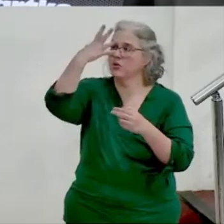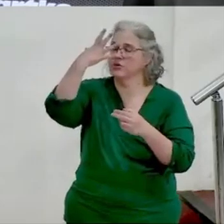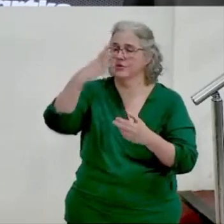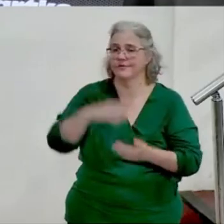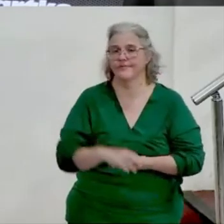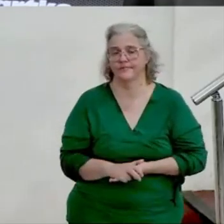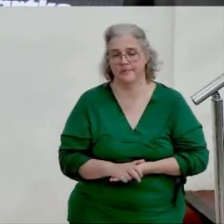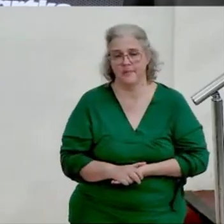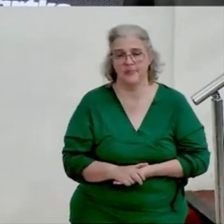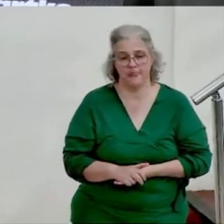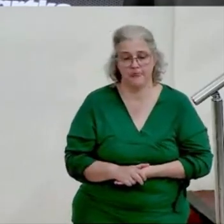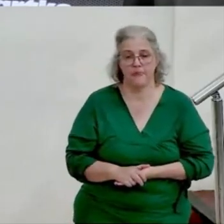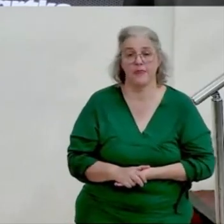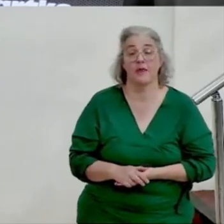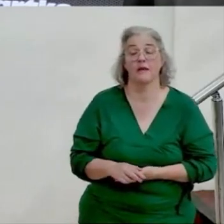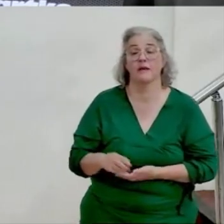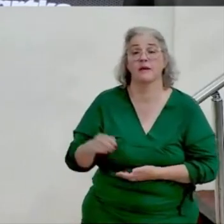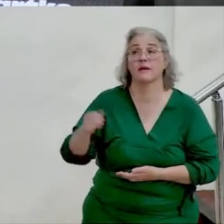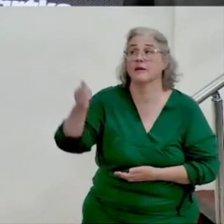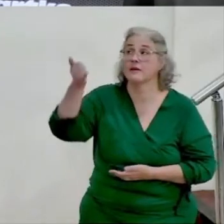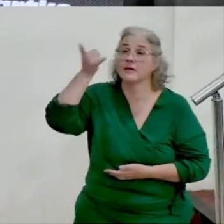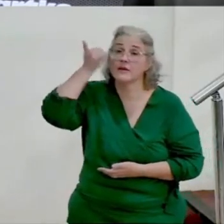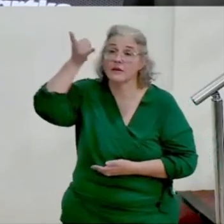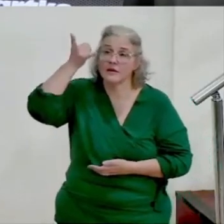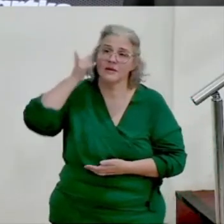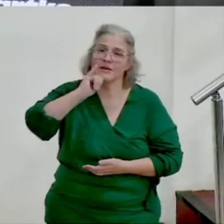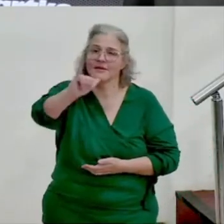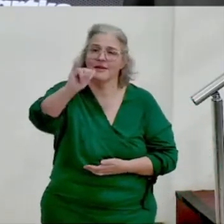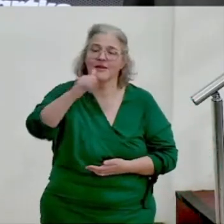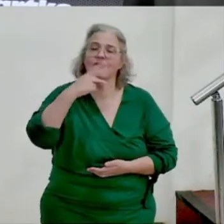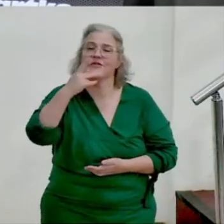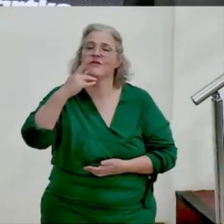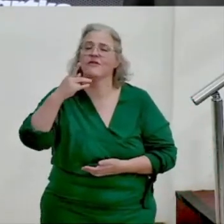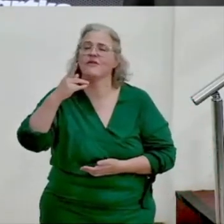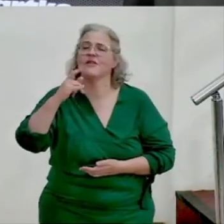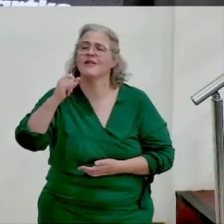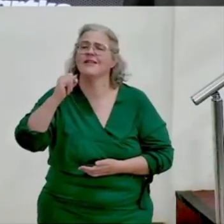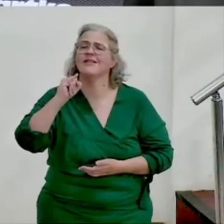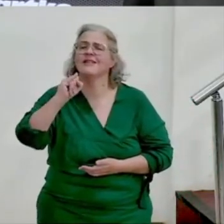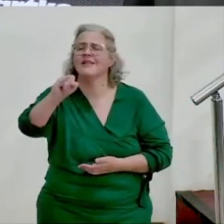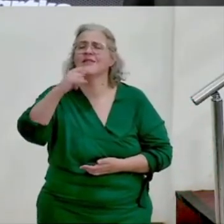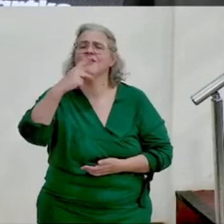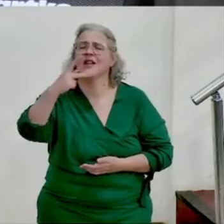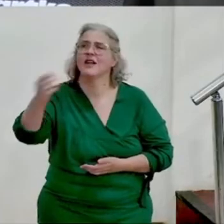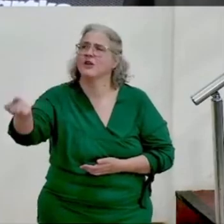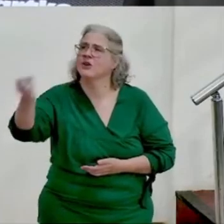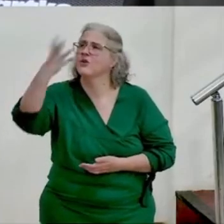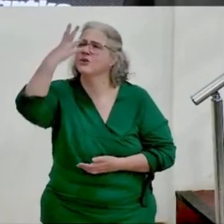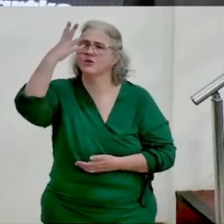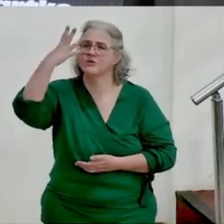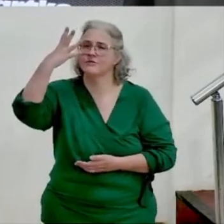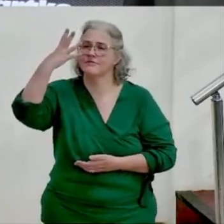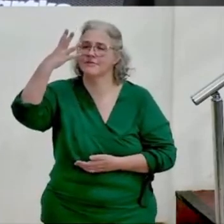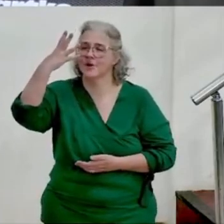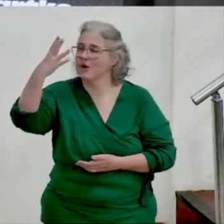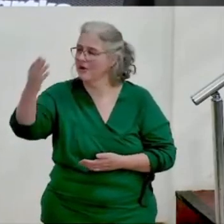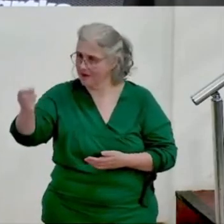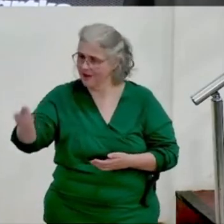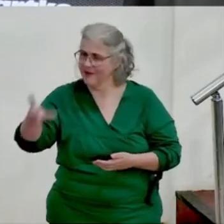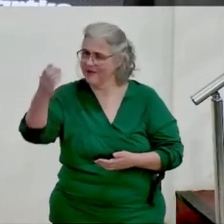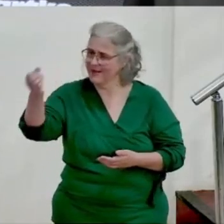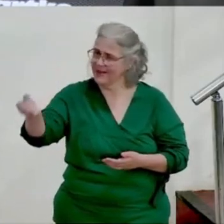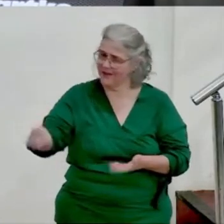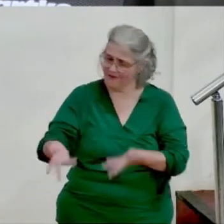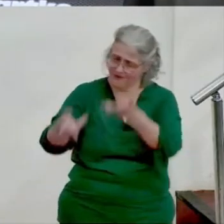Isaías se refere à Nova Jerusalém nos seguintes termos: levante-se, resplandeça, porque já vem a sua luz, e